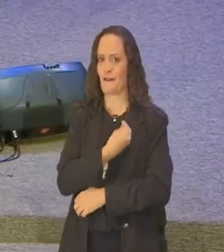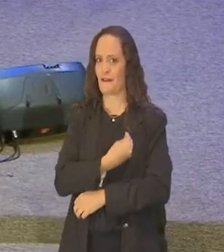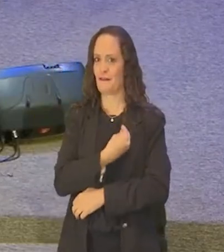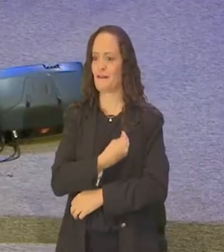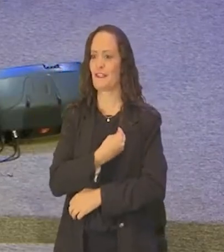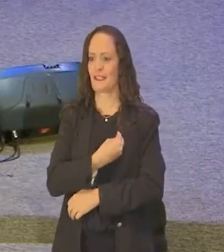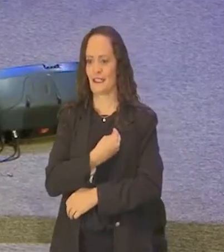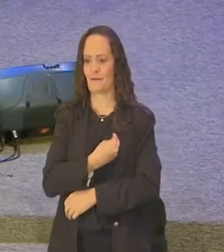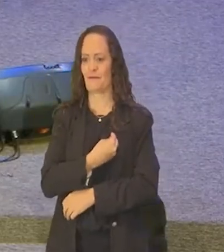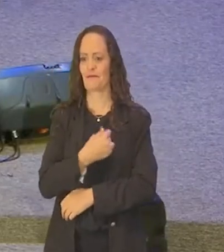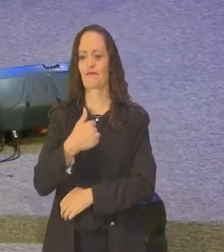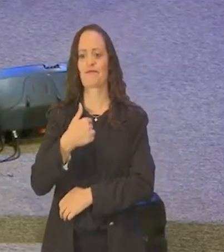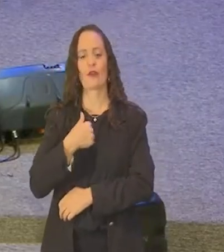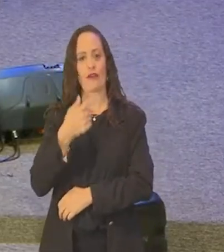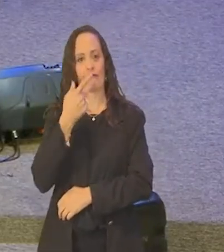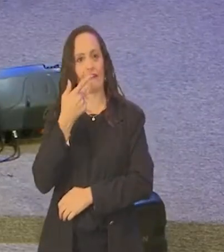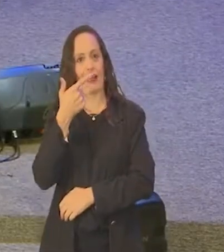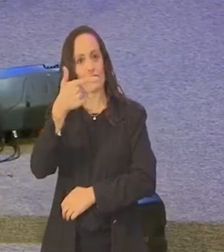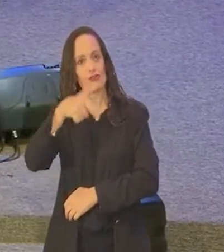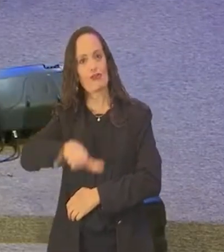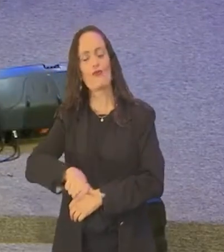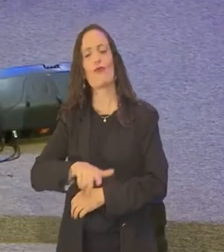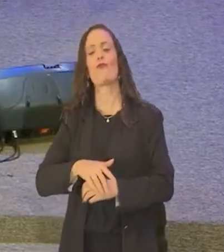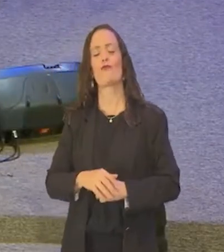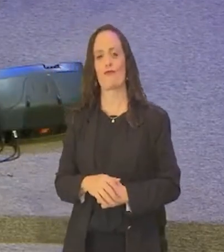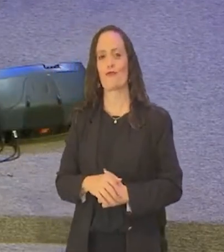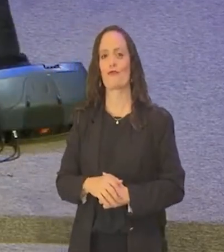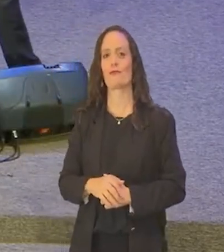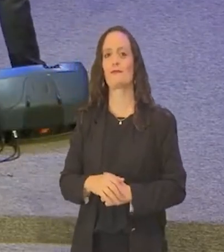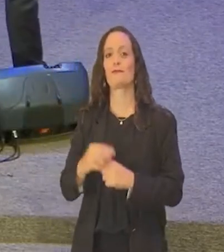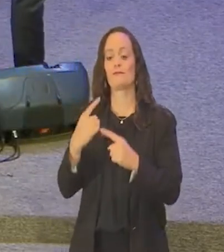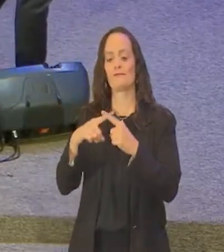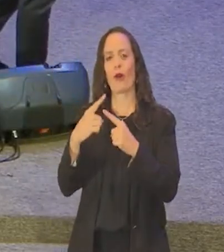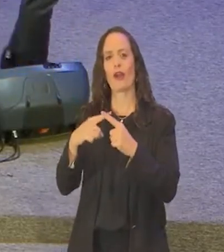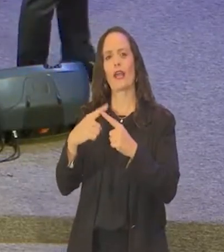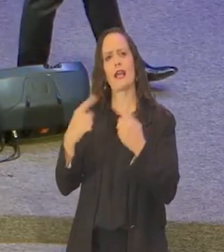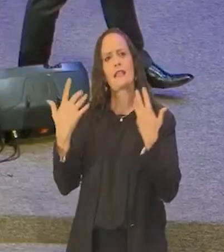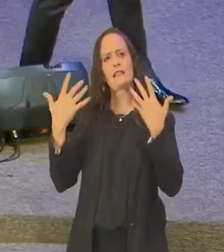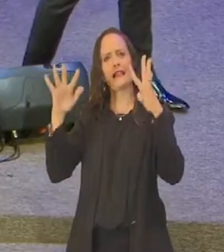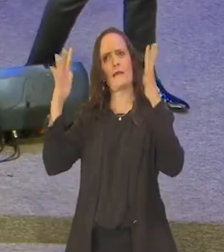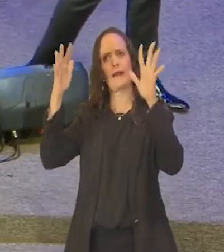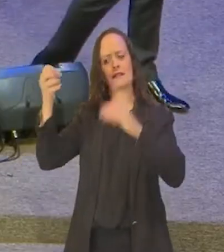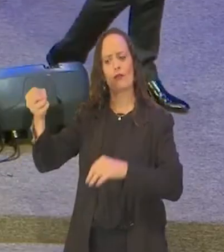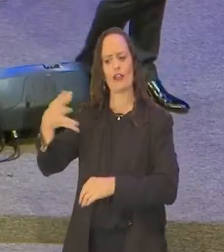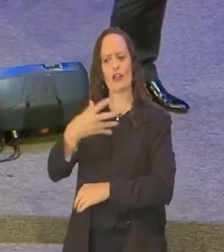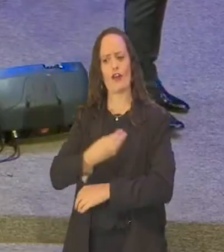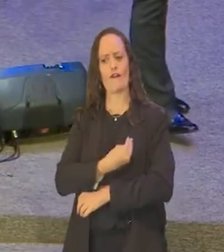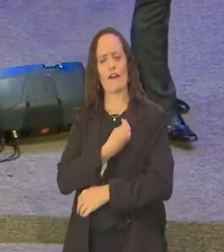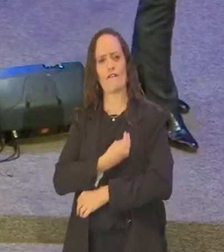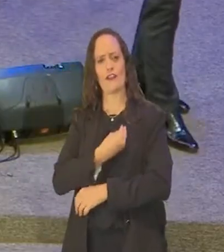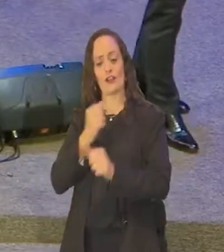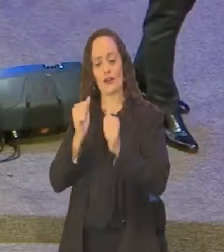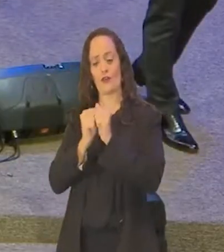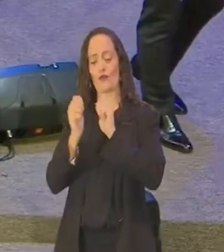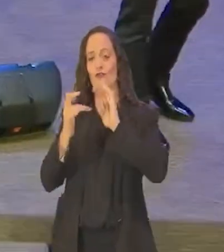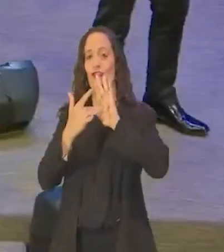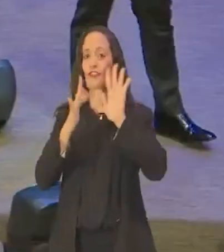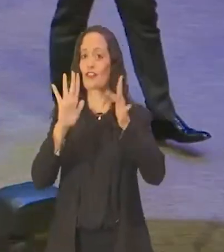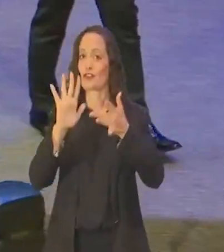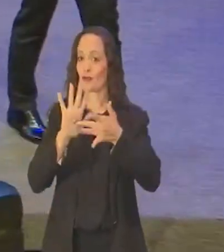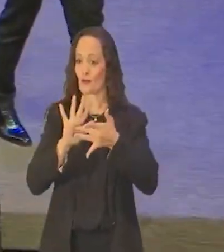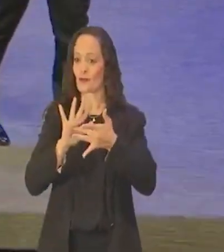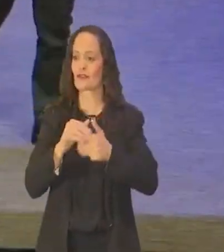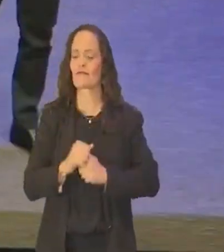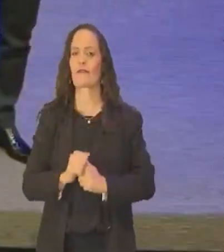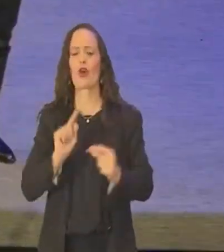faço questão de trazer novamente a celebração da nossa nova vida em Cristo e